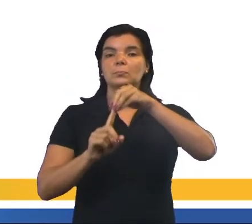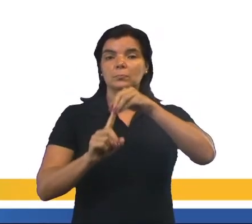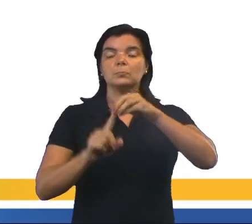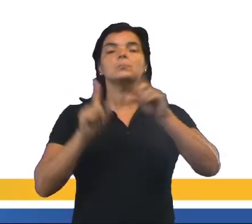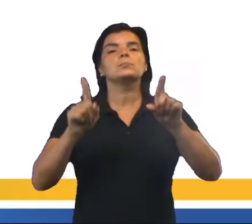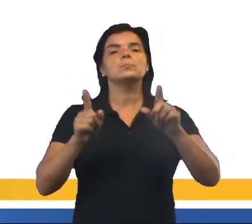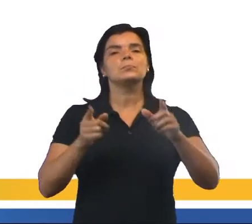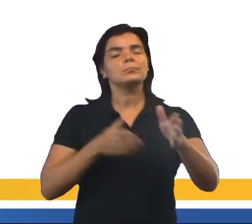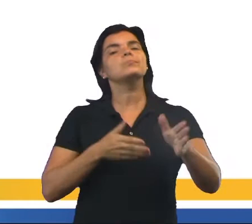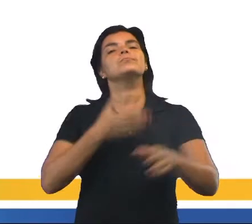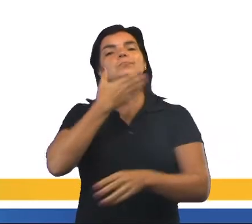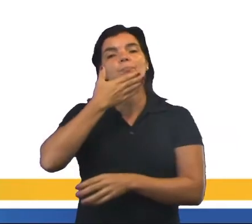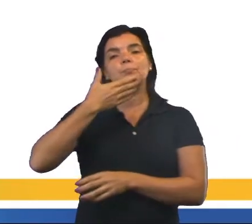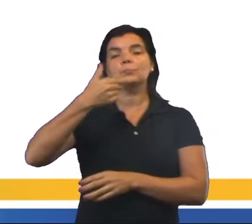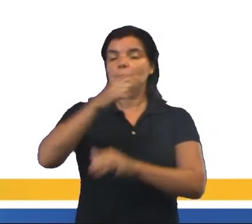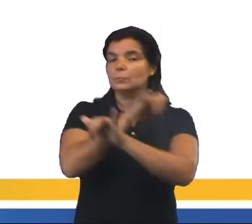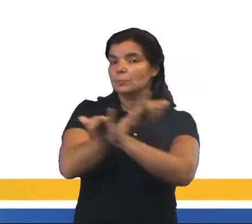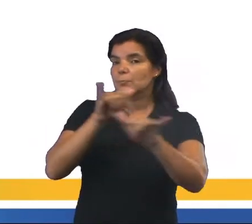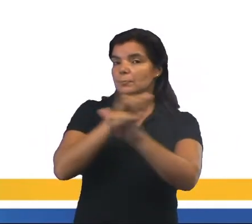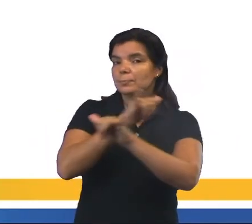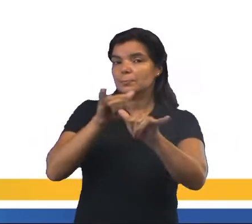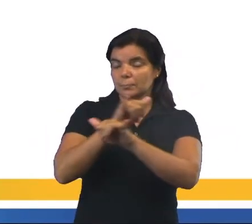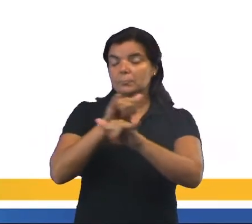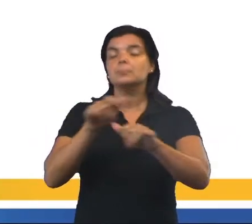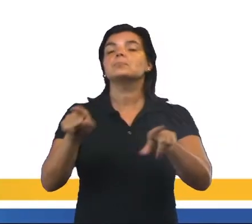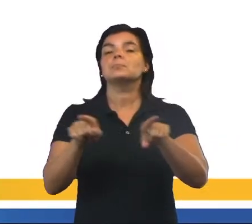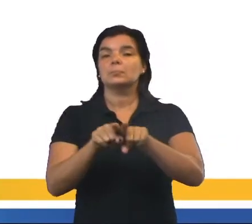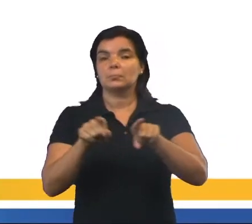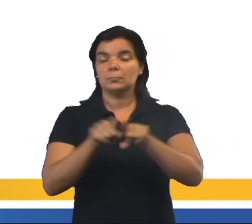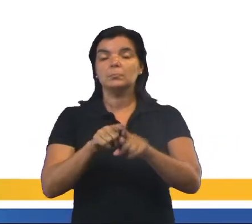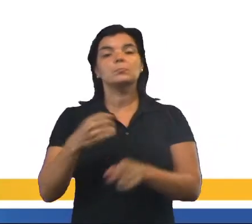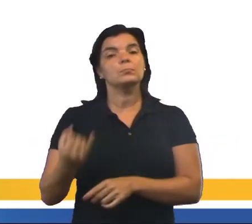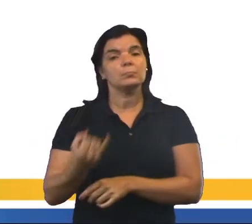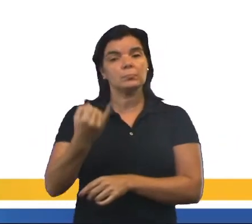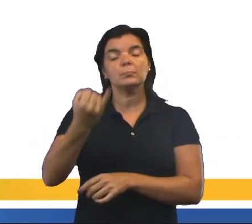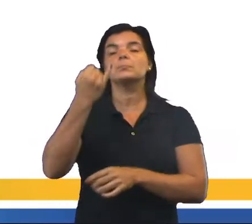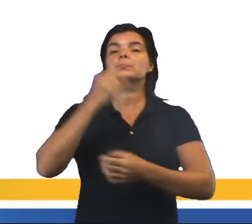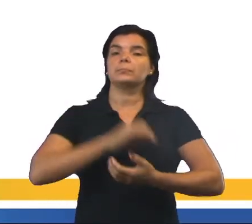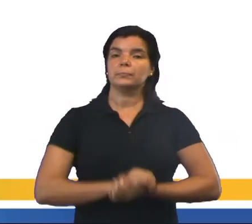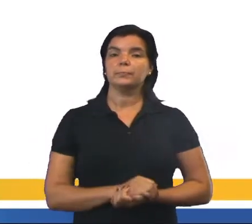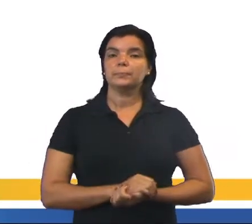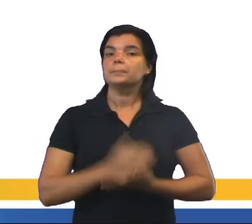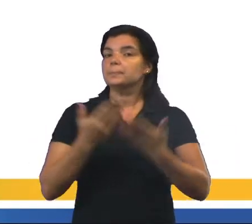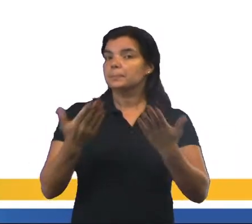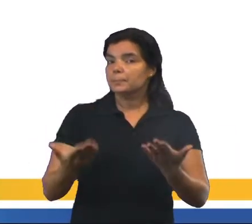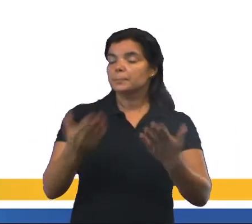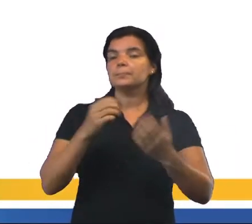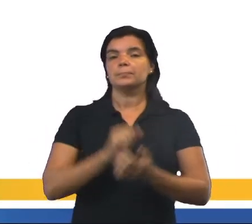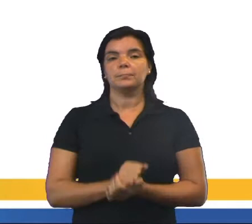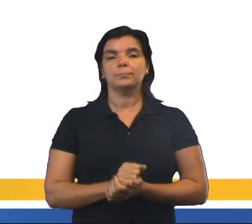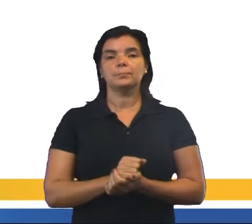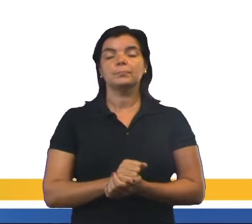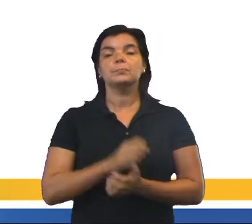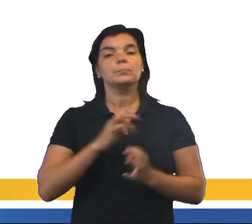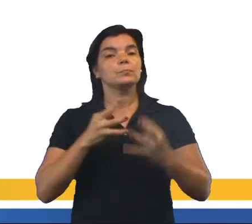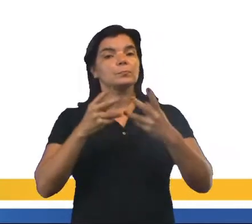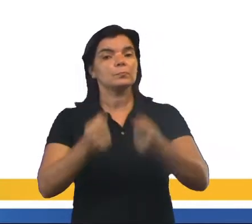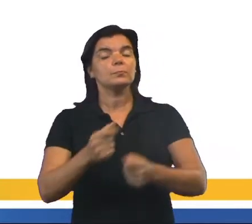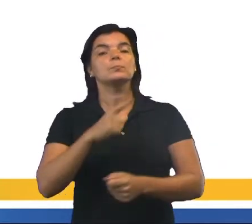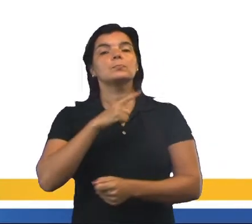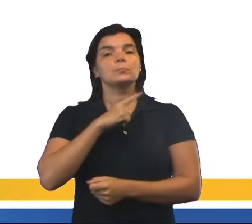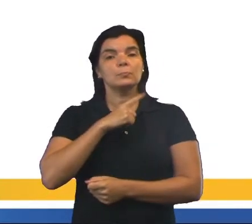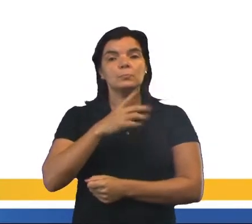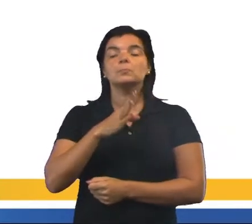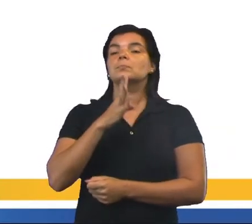de acessibilizar as informações consideradas relevantes, importantes, tornar acessível, que todos